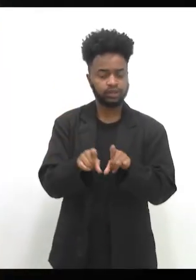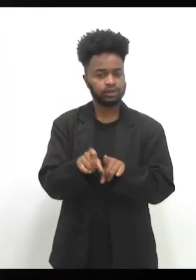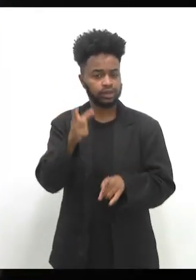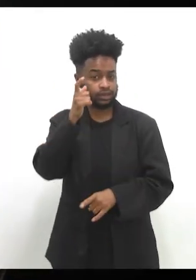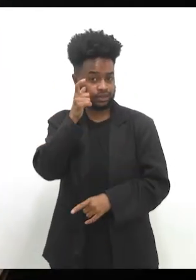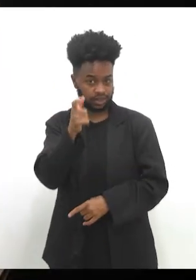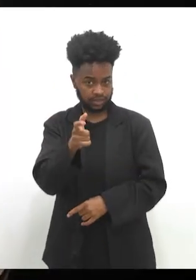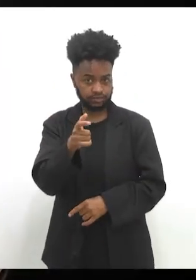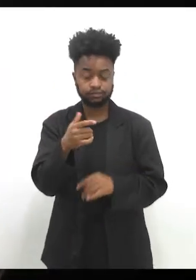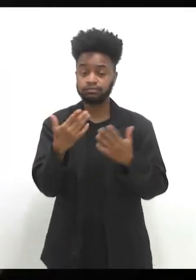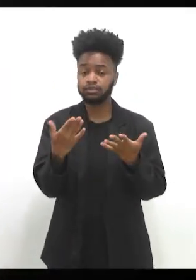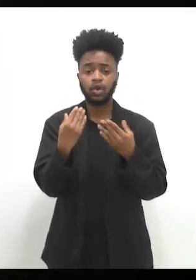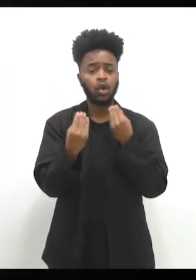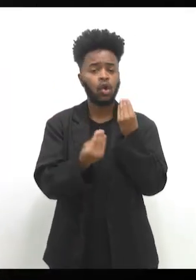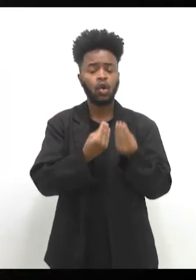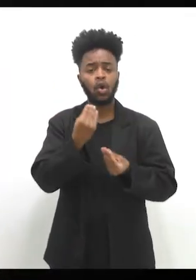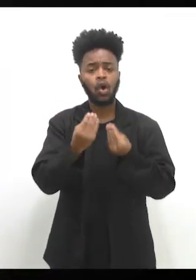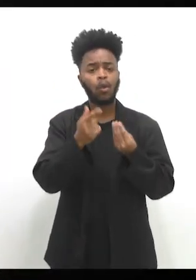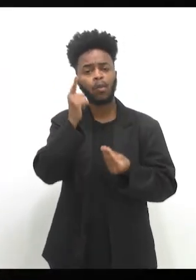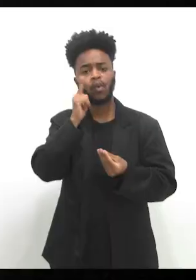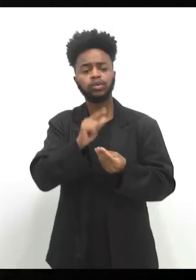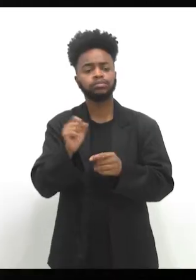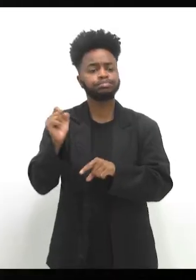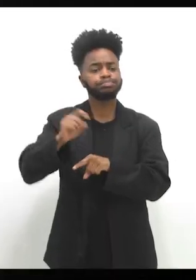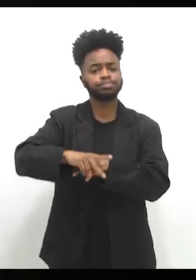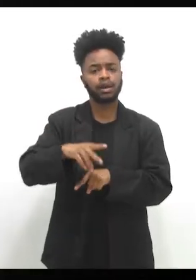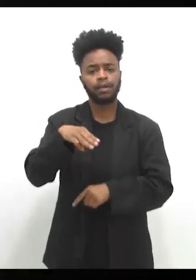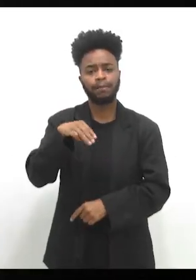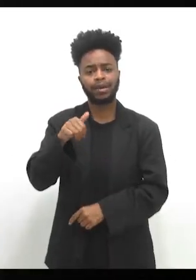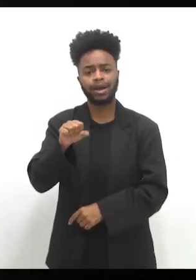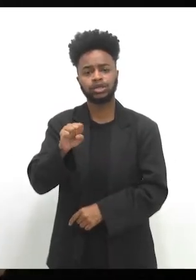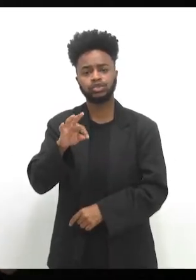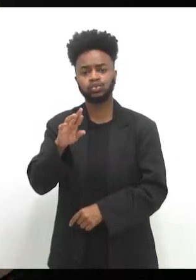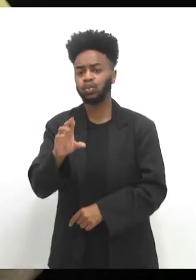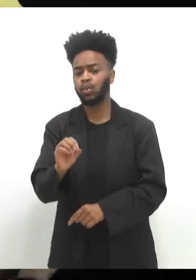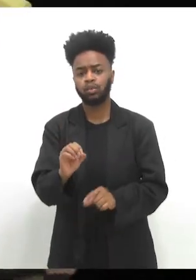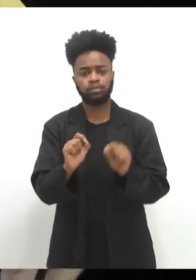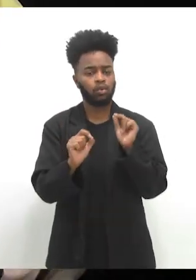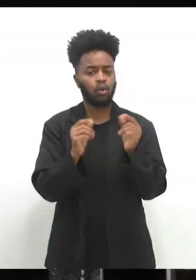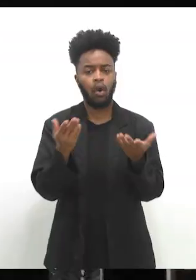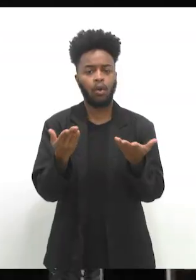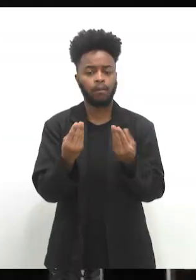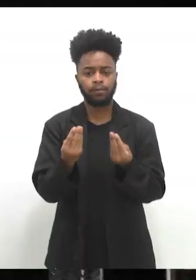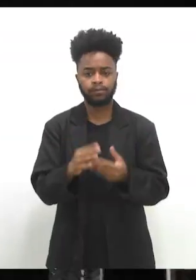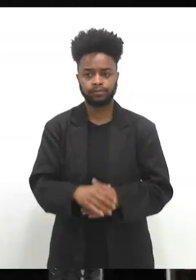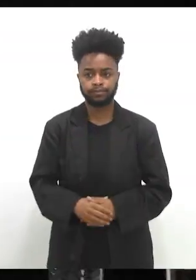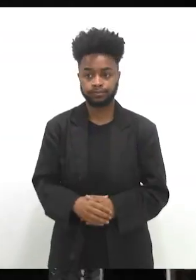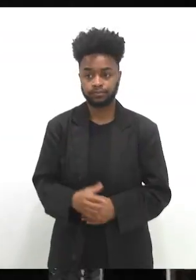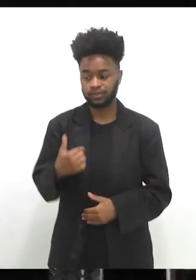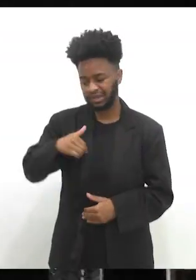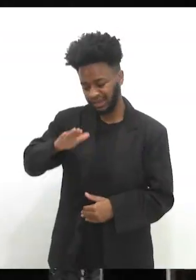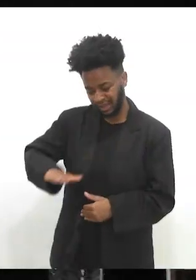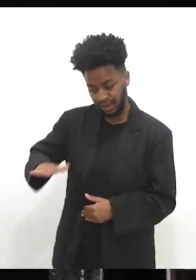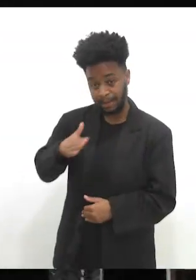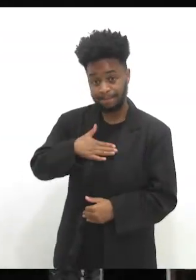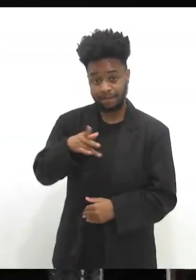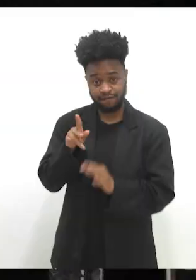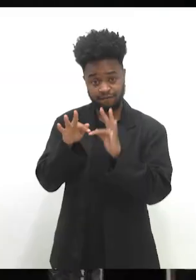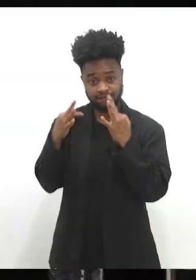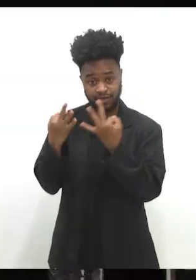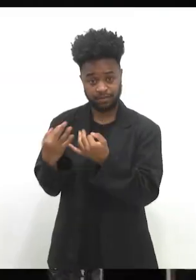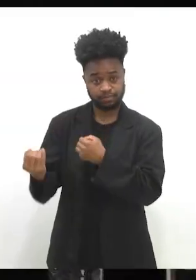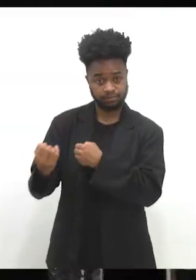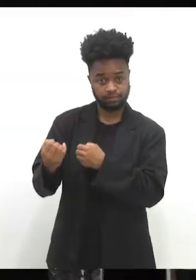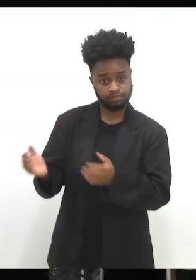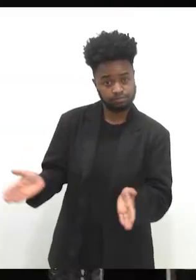bacana, muito interessante. Como é que você se tornou maestro? O que te levou para esse caminho? Olha, desde pequeno, meus pais sempre